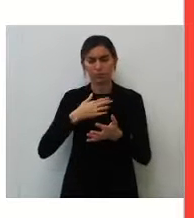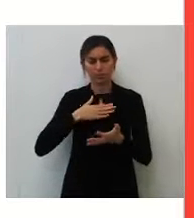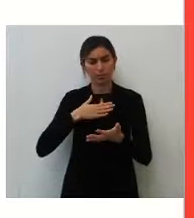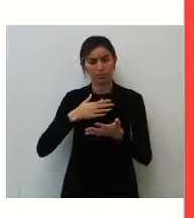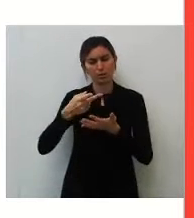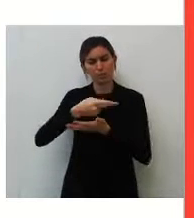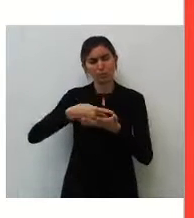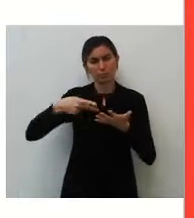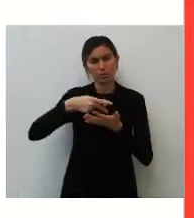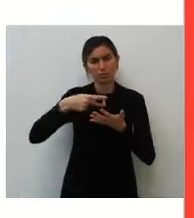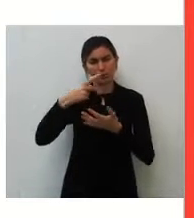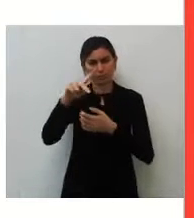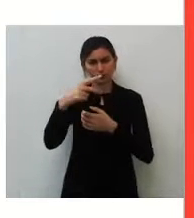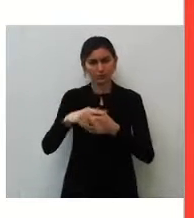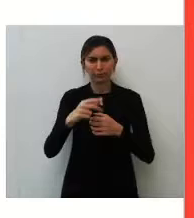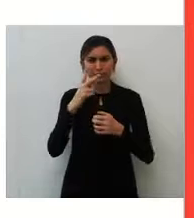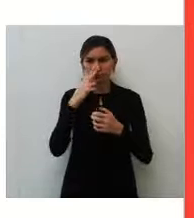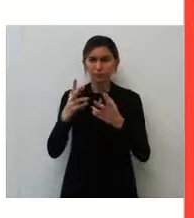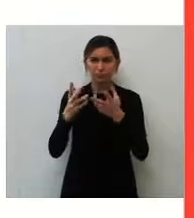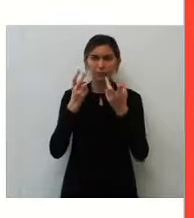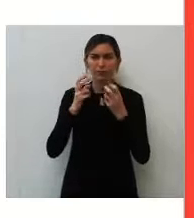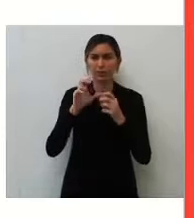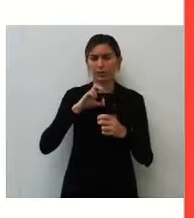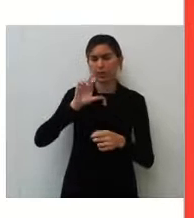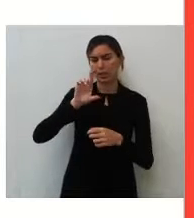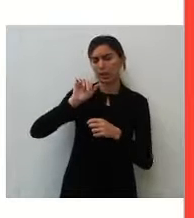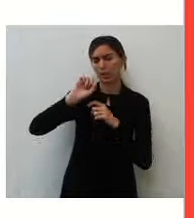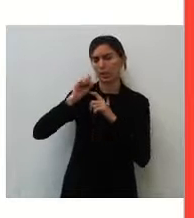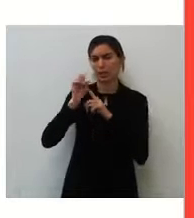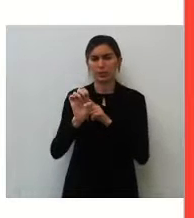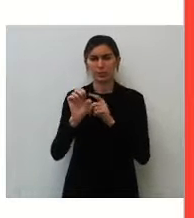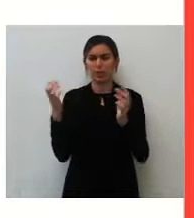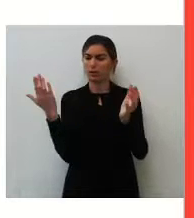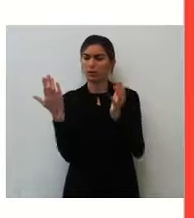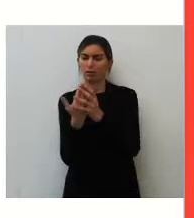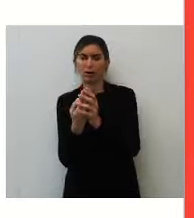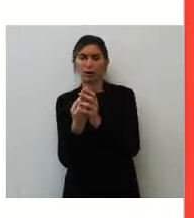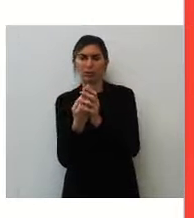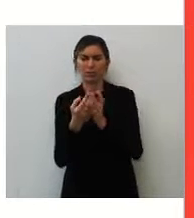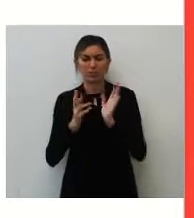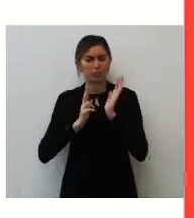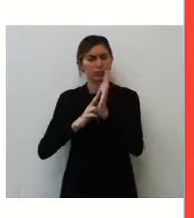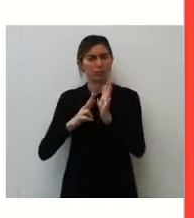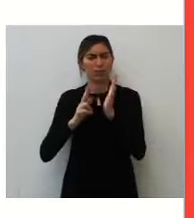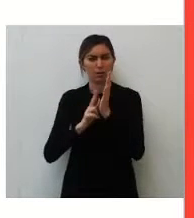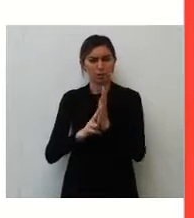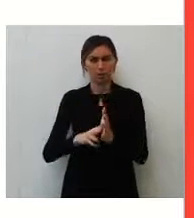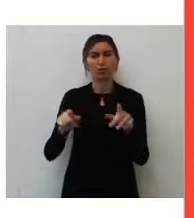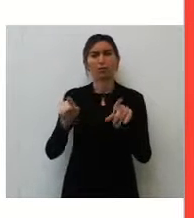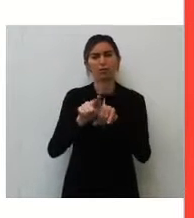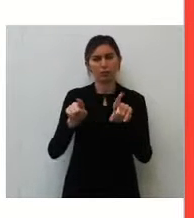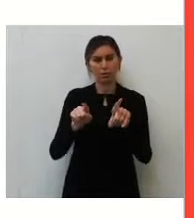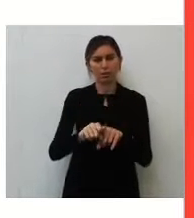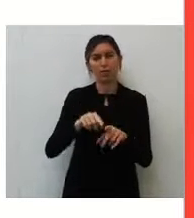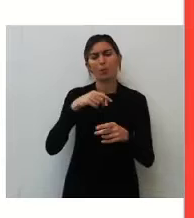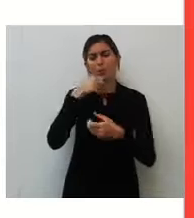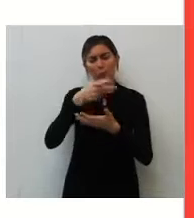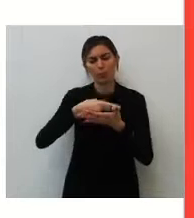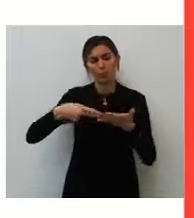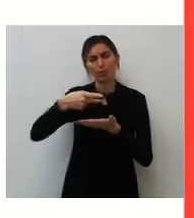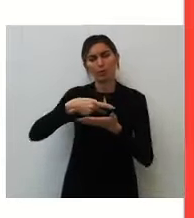perceber que ter uma crazy ali ou seja anexa as cartas estão também as